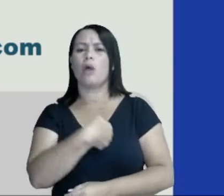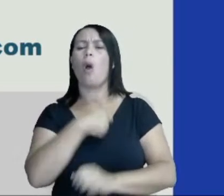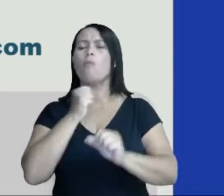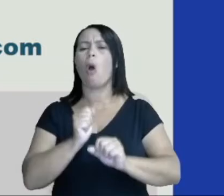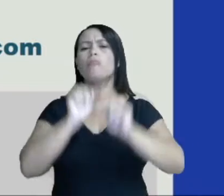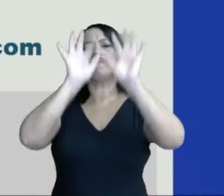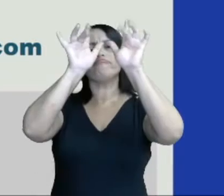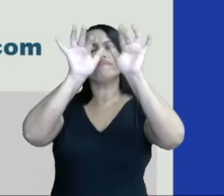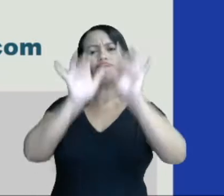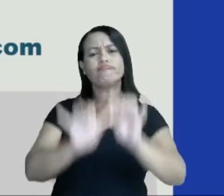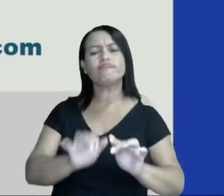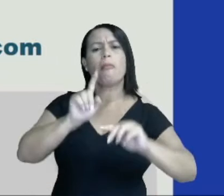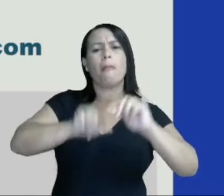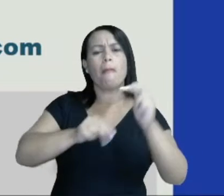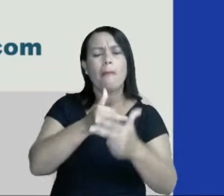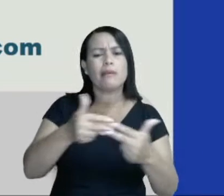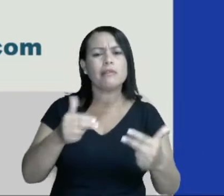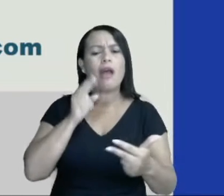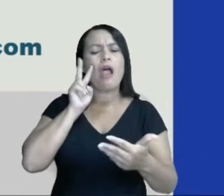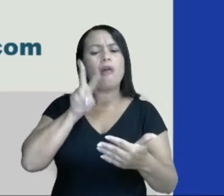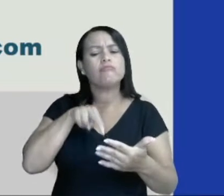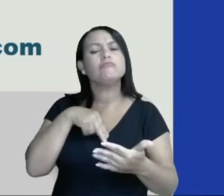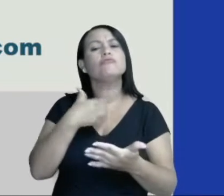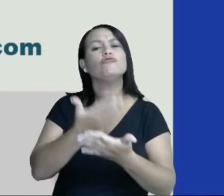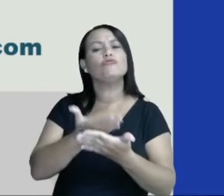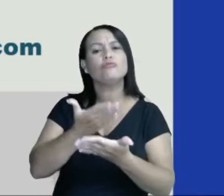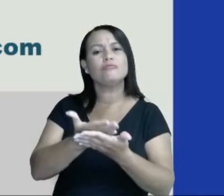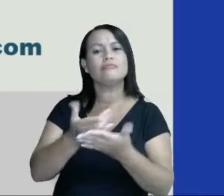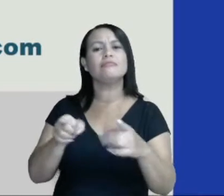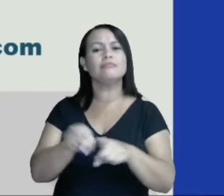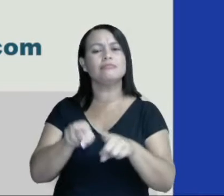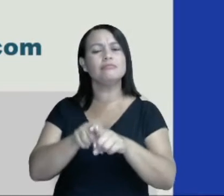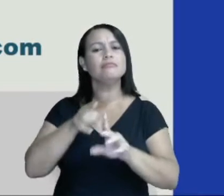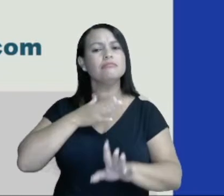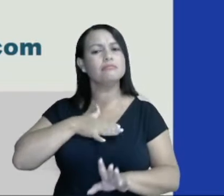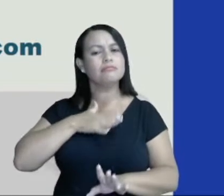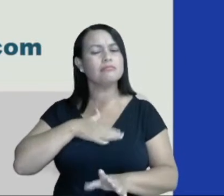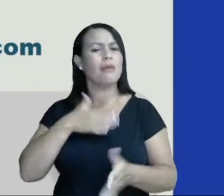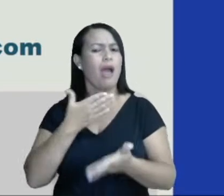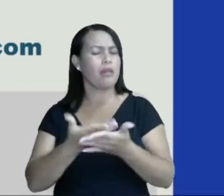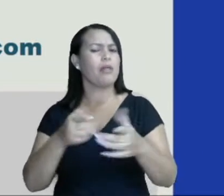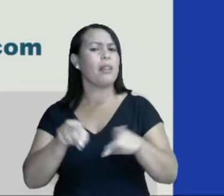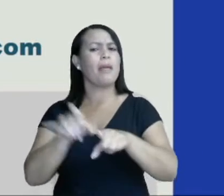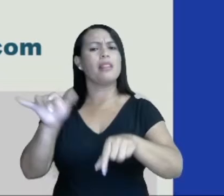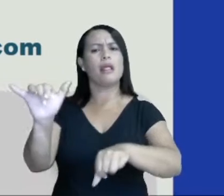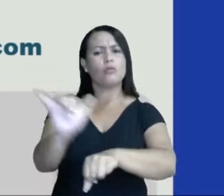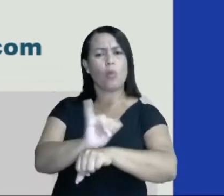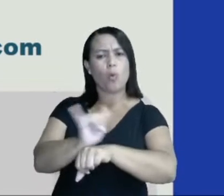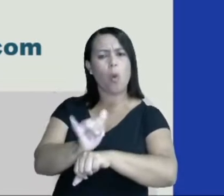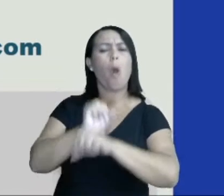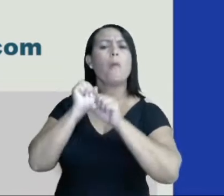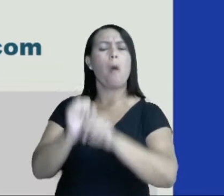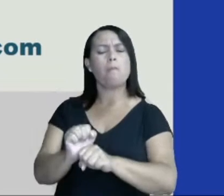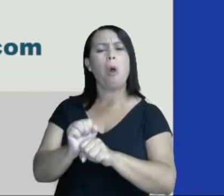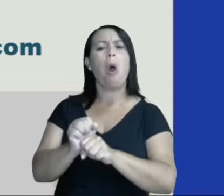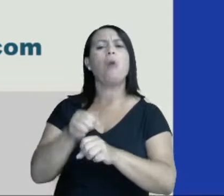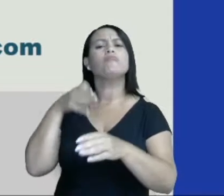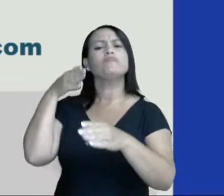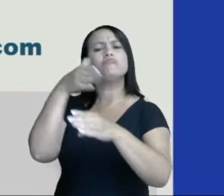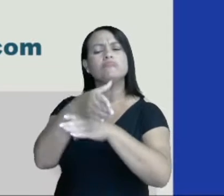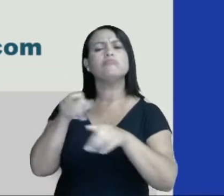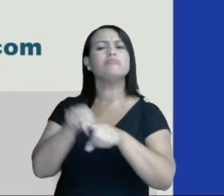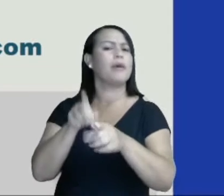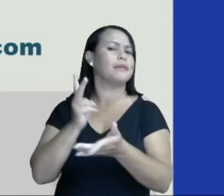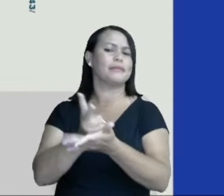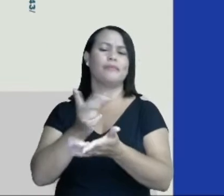baixar o material para estudar com mais calma. Lembrando que também as aulas estão no YouTube, então você pode ir lá acessar sempre que